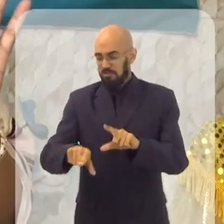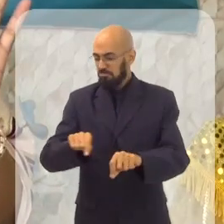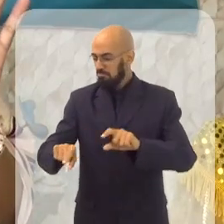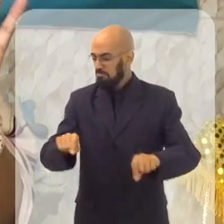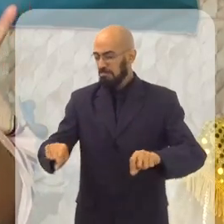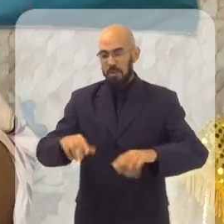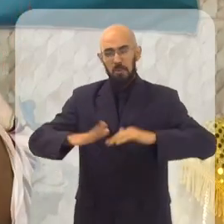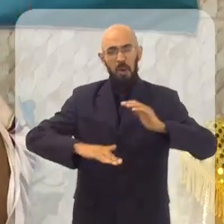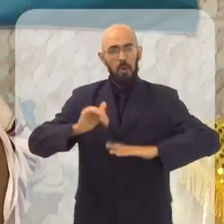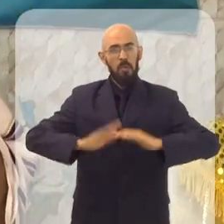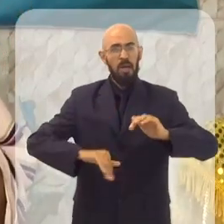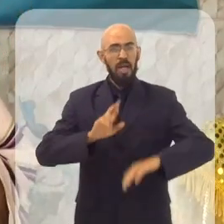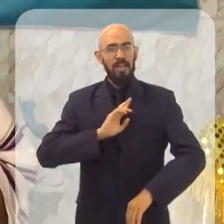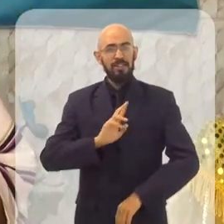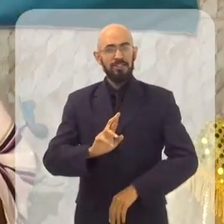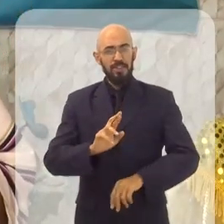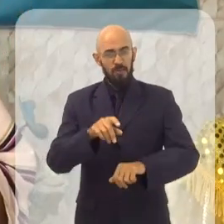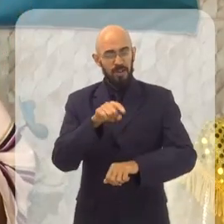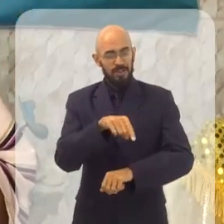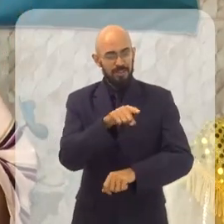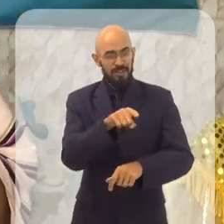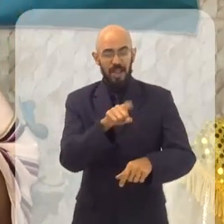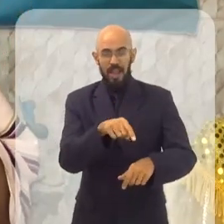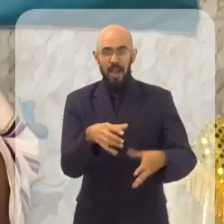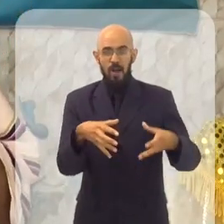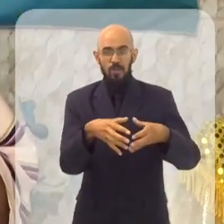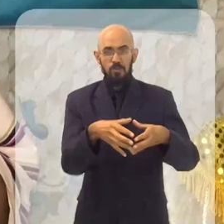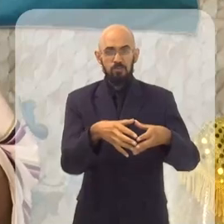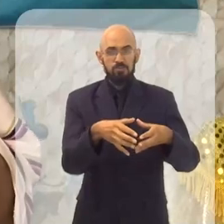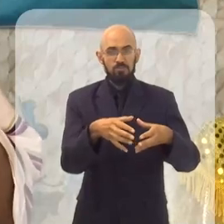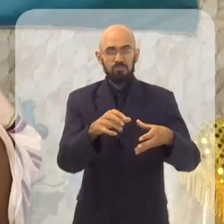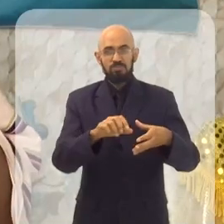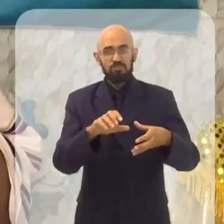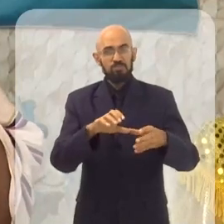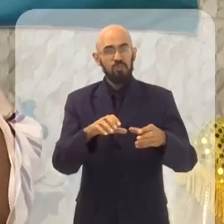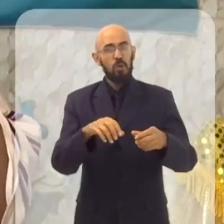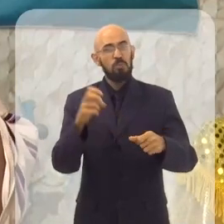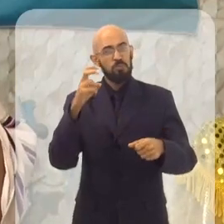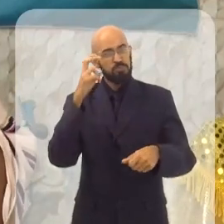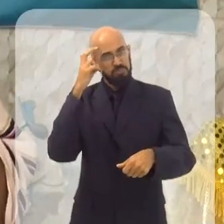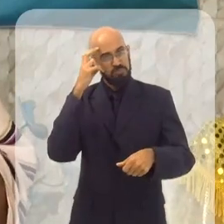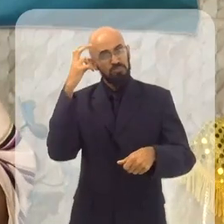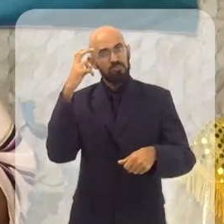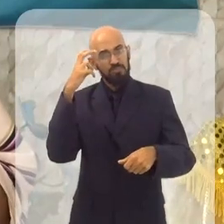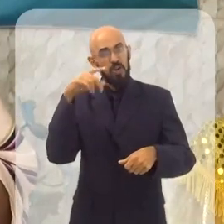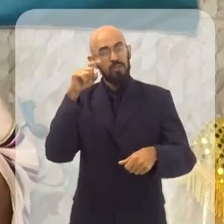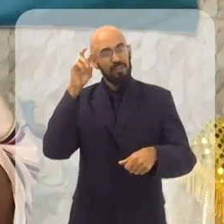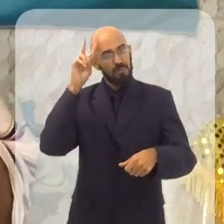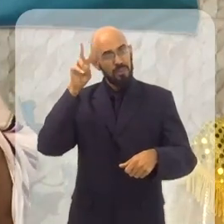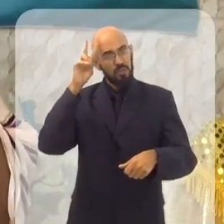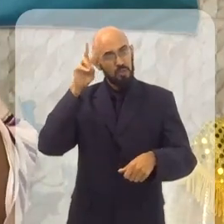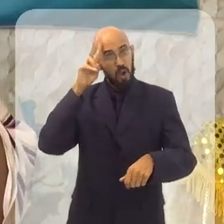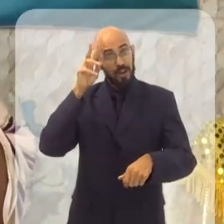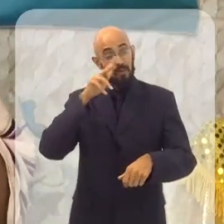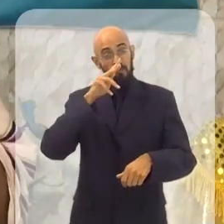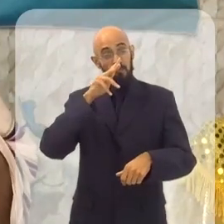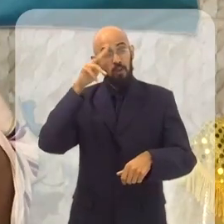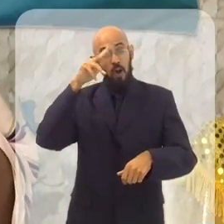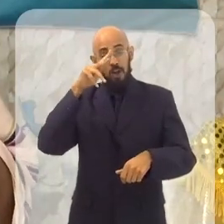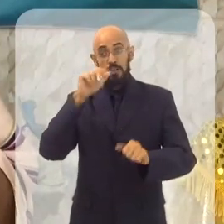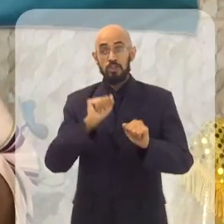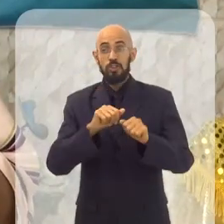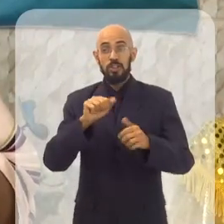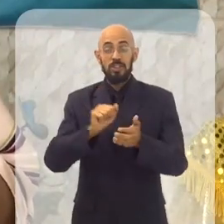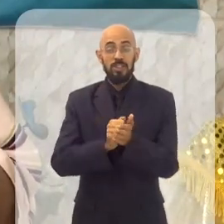religião. Eles são uma etnia, mas com uma história muito forte e que em